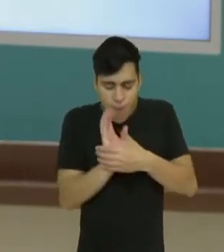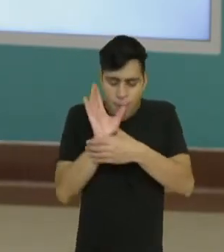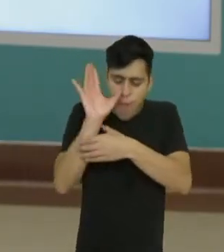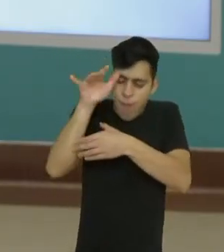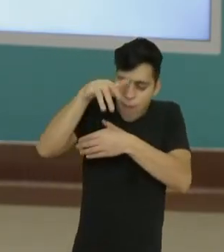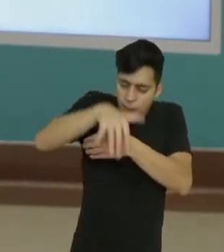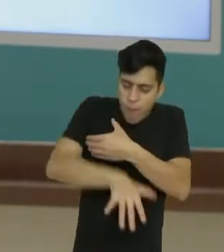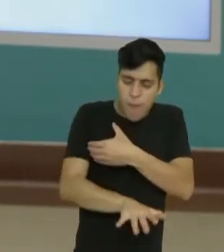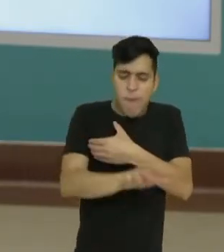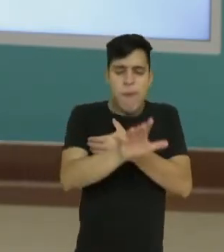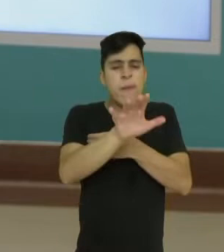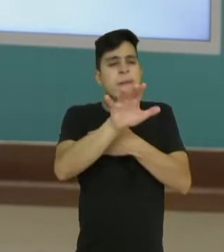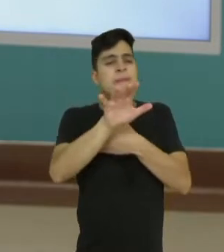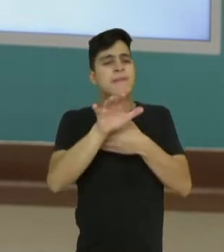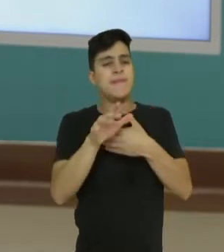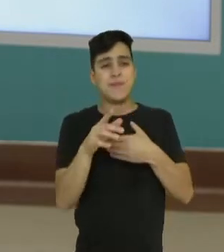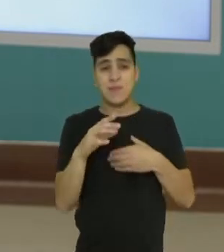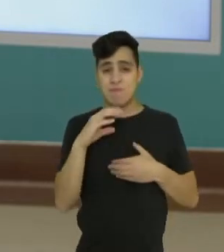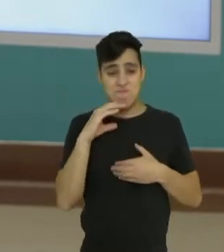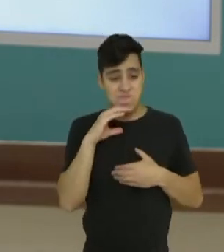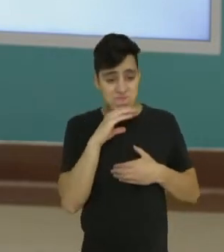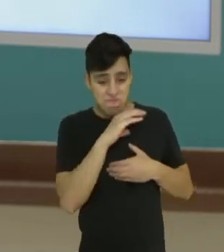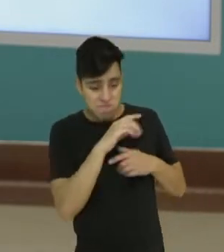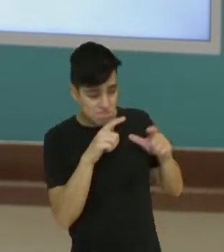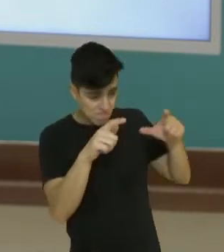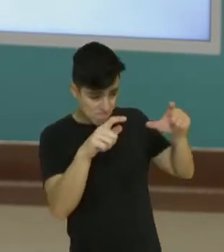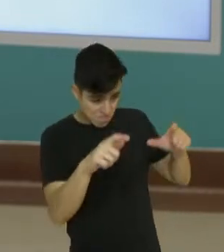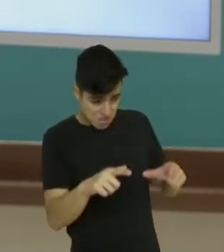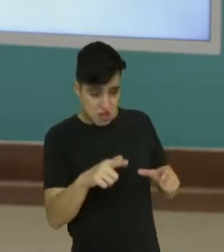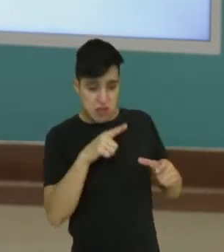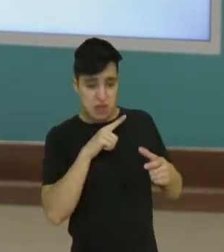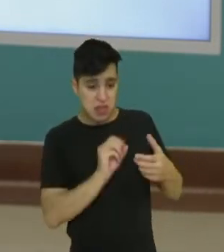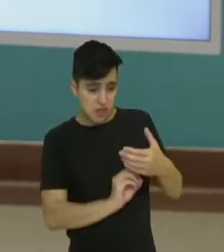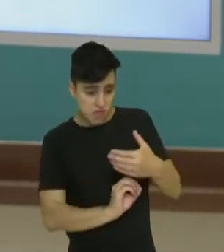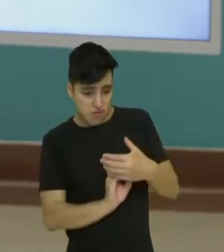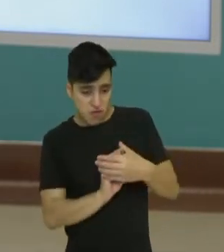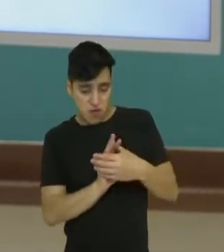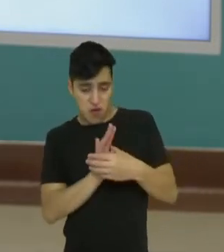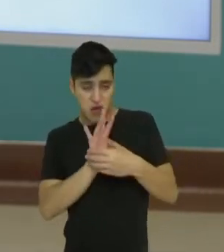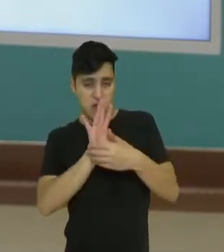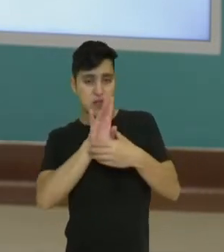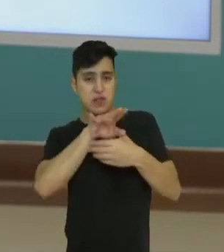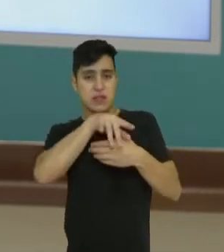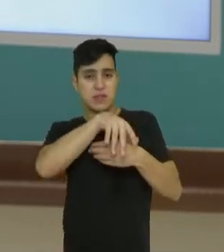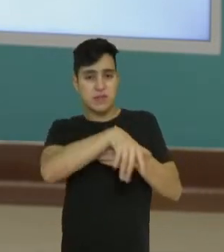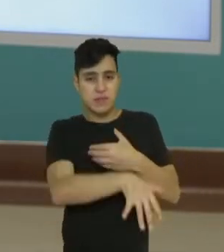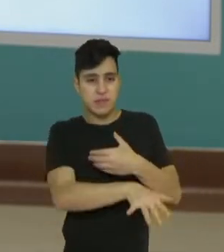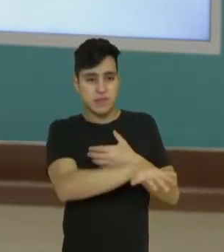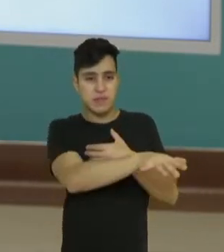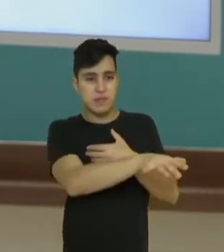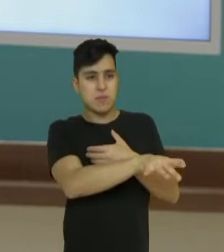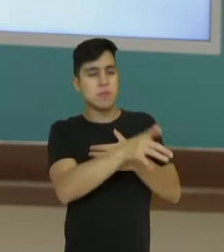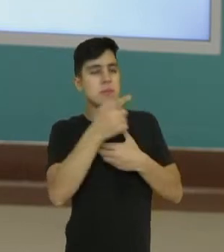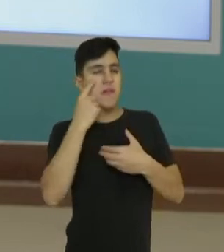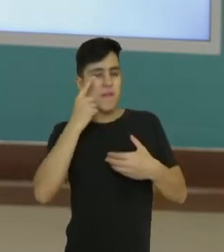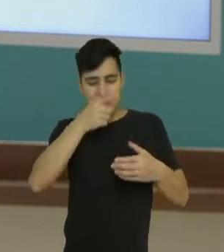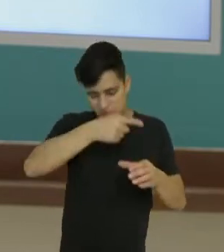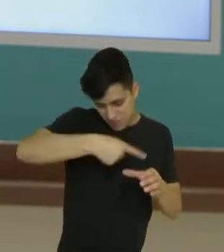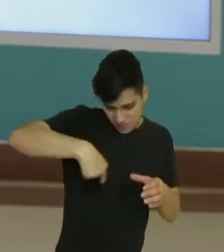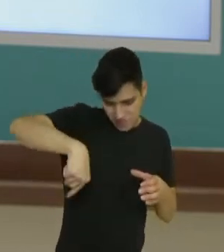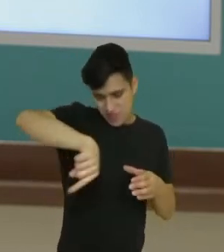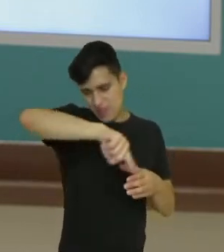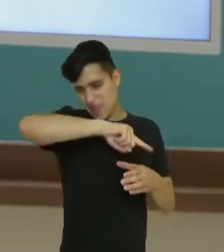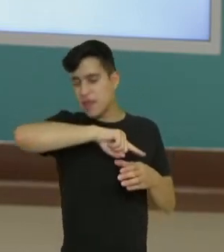em erupção. Isso mesmo, é uma ilha que tem um vulcão. Olha que interessante. Nós percebemos a abertura